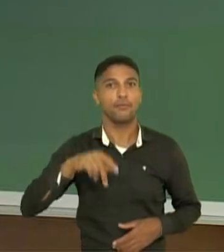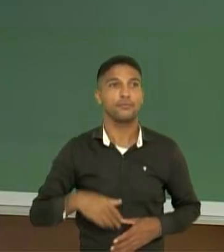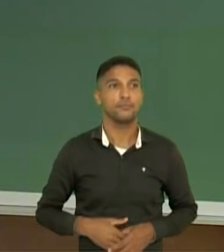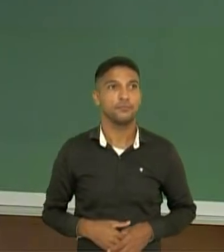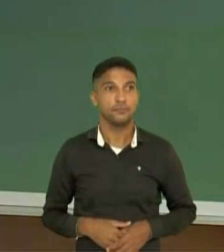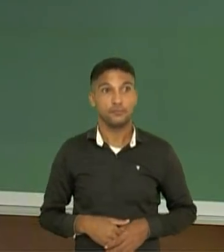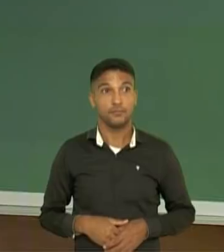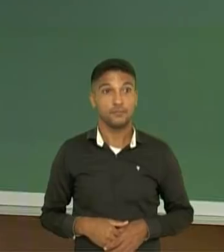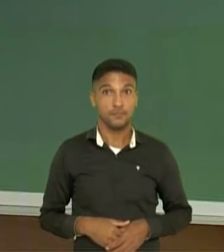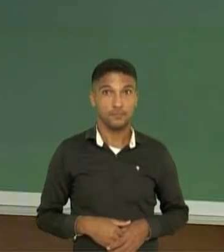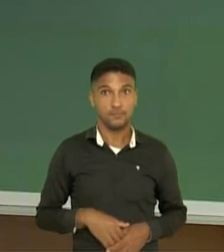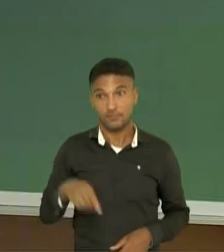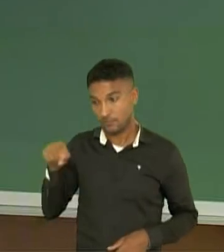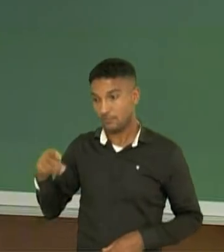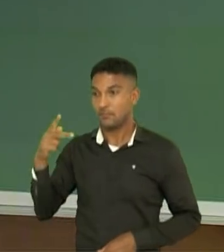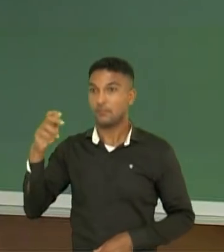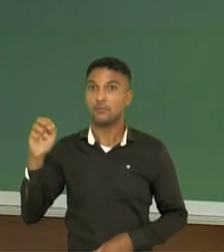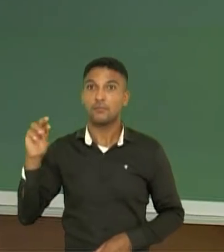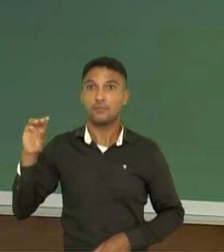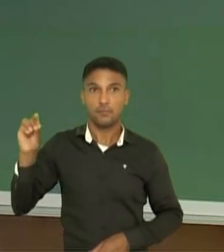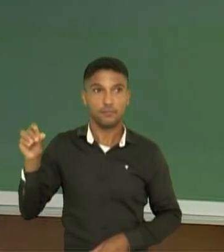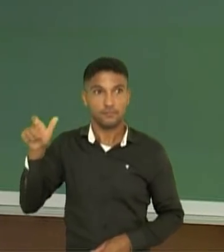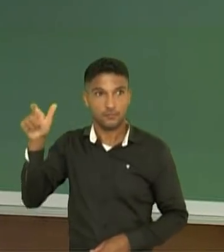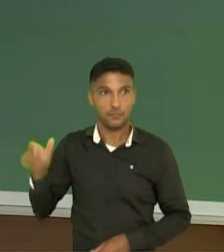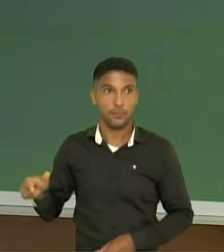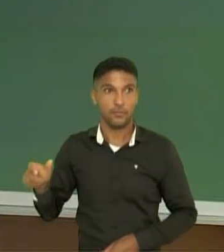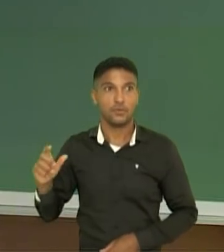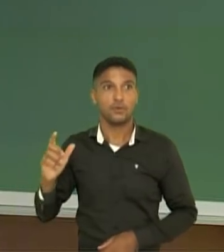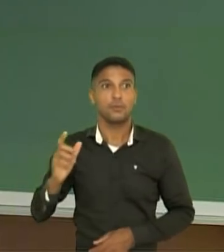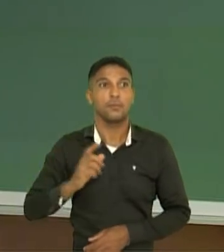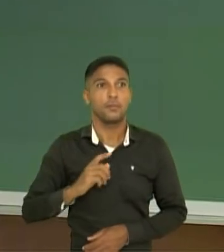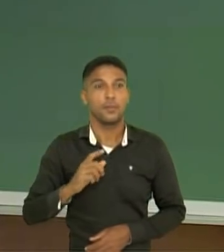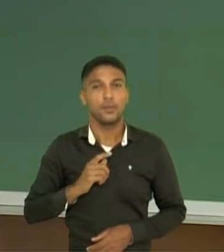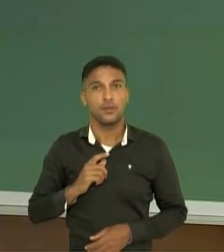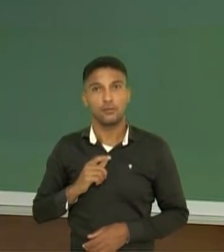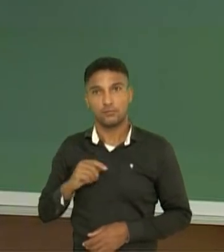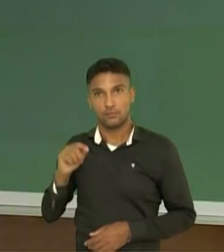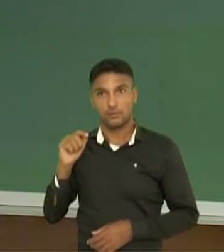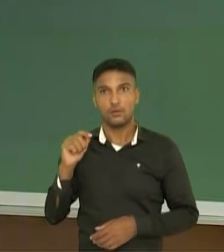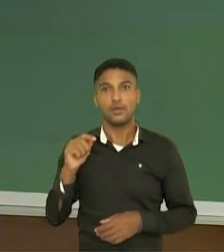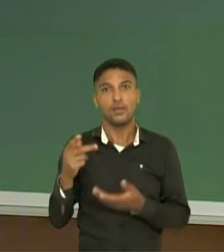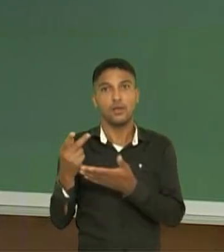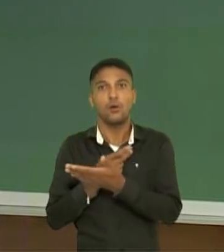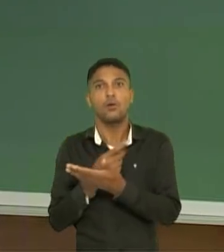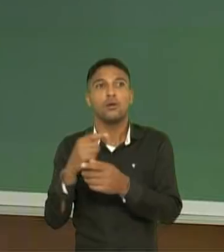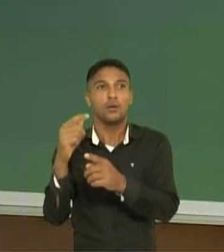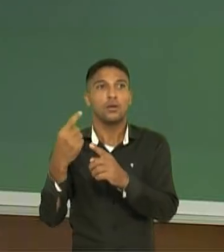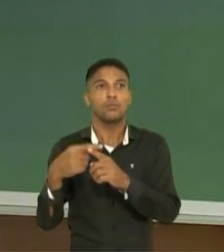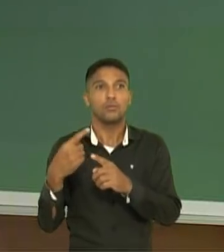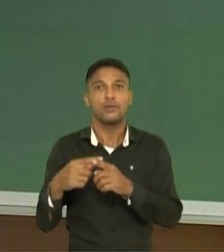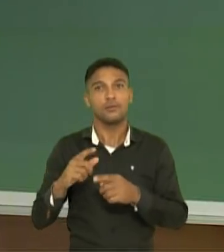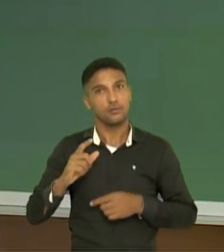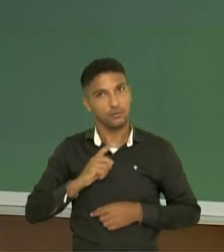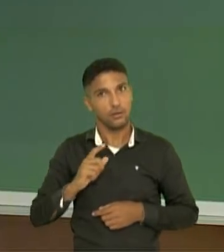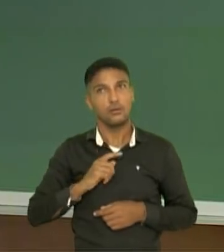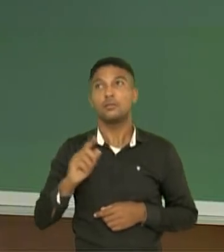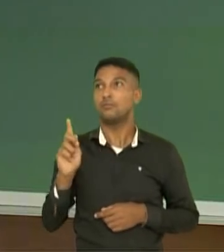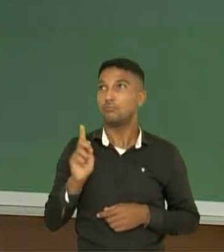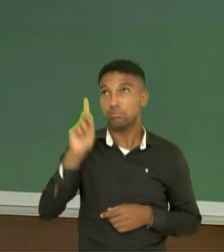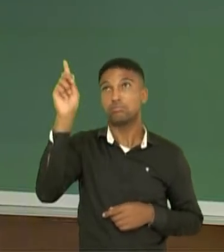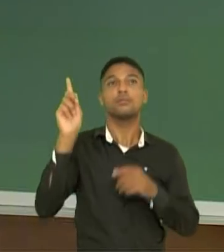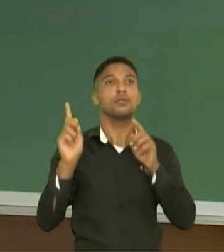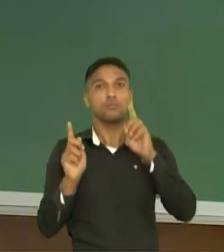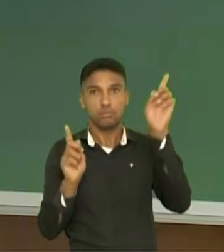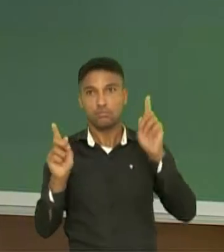módulo e direção. Aqui ele já errou, porque além do módulo tem a direção e sentido, certo? Então essa parte está errada, a definição dele.